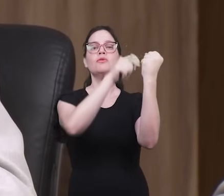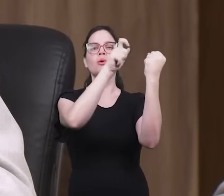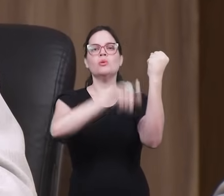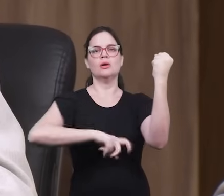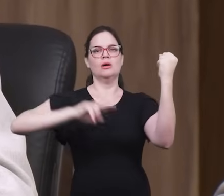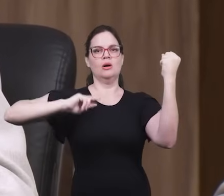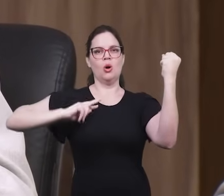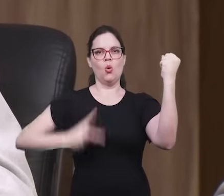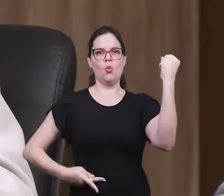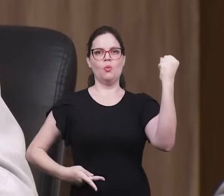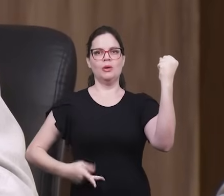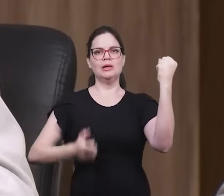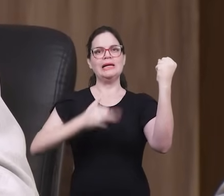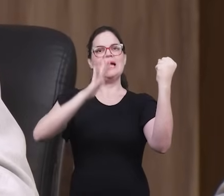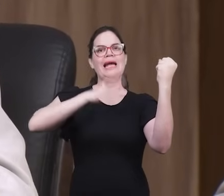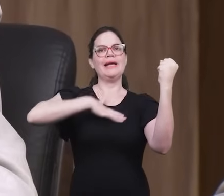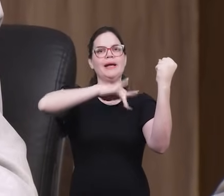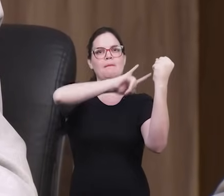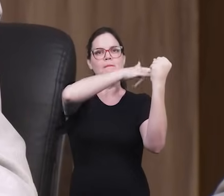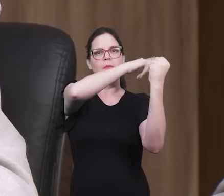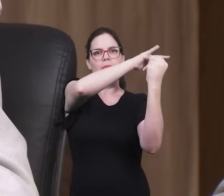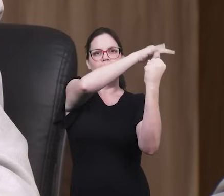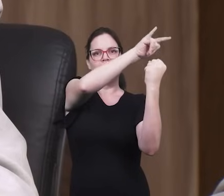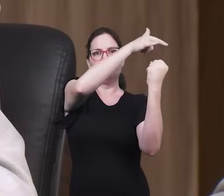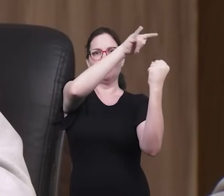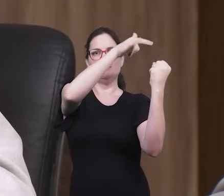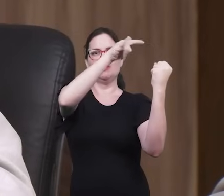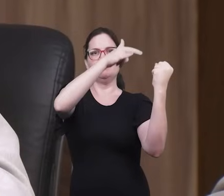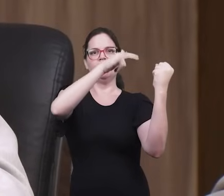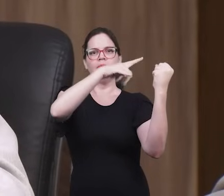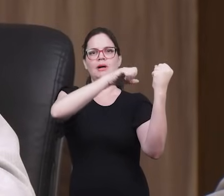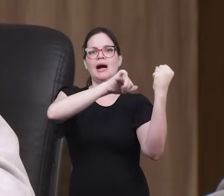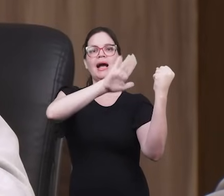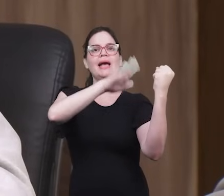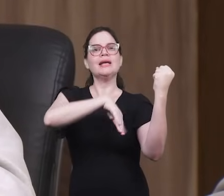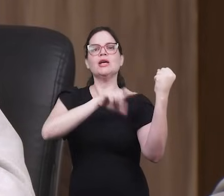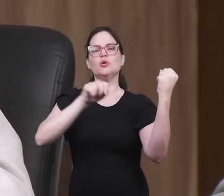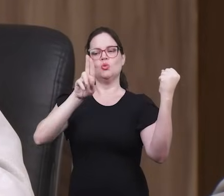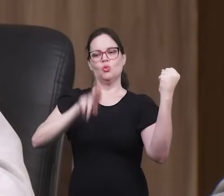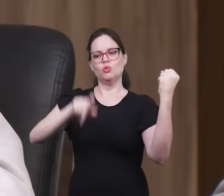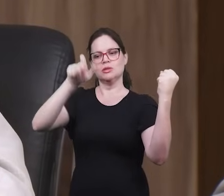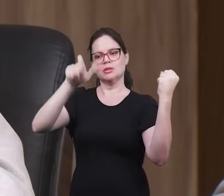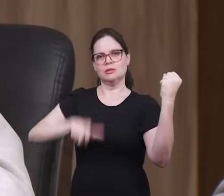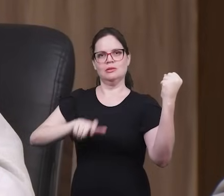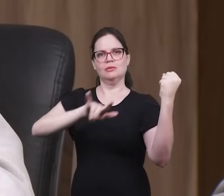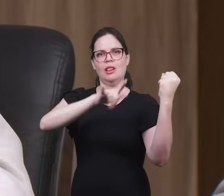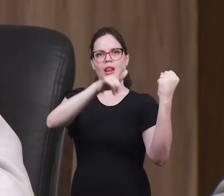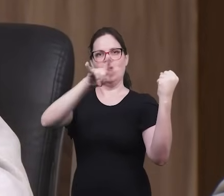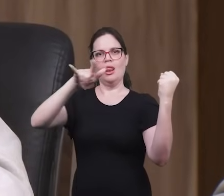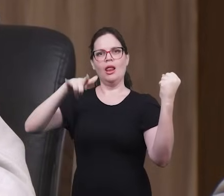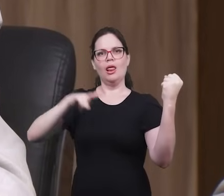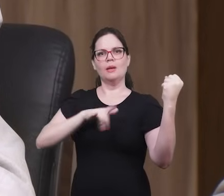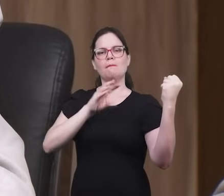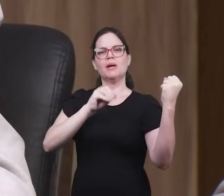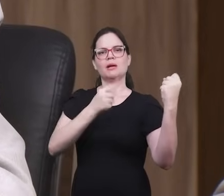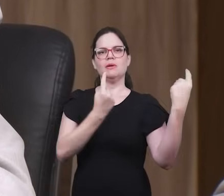é quem está usando o homem para se opor ao projeto de